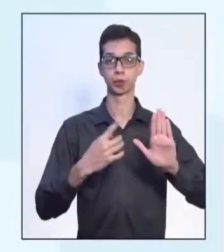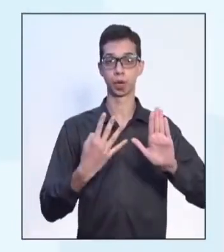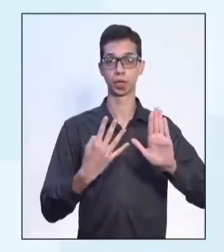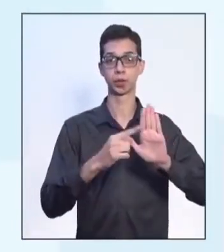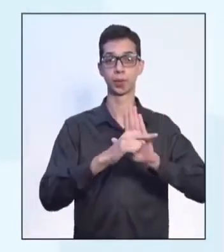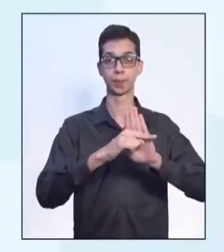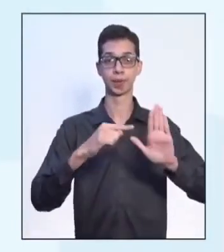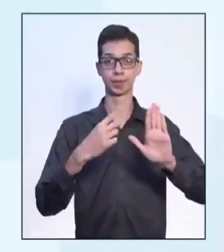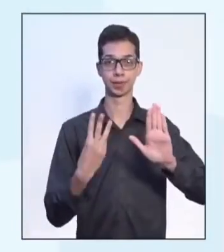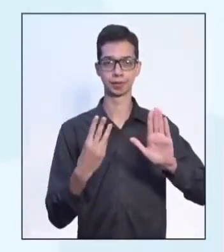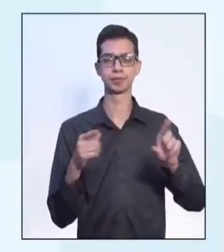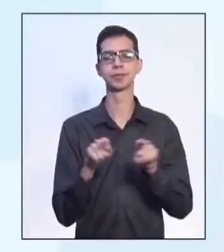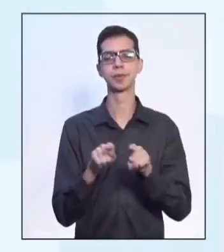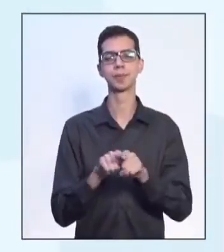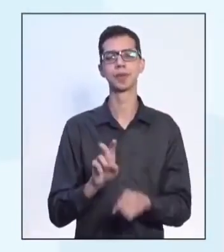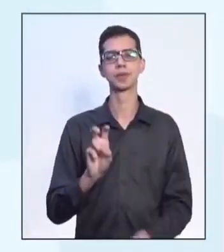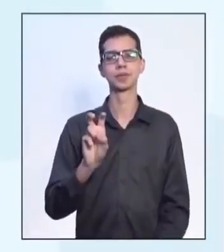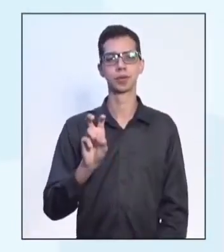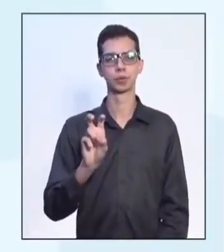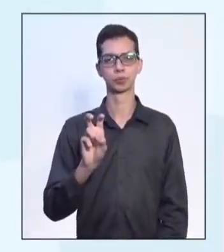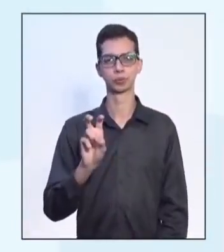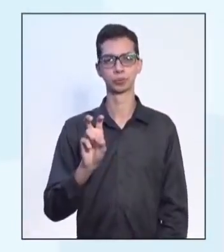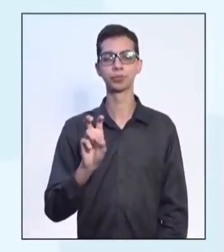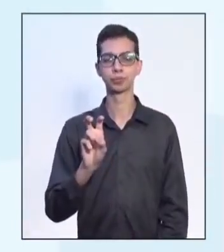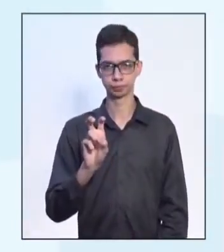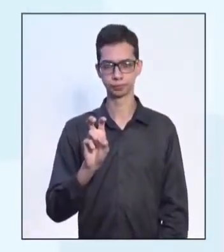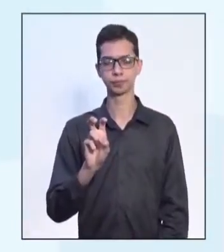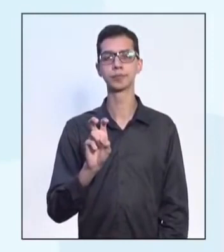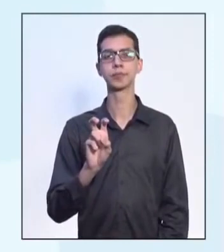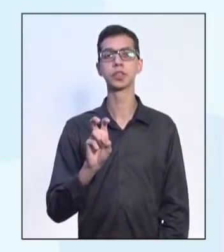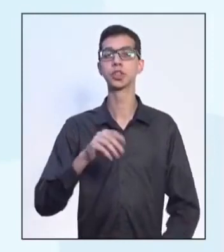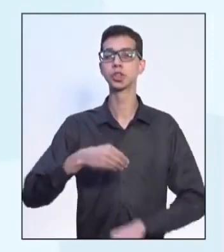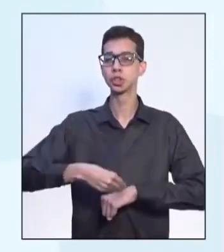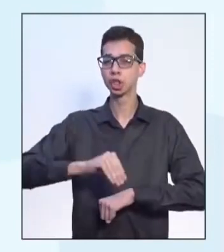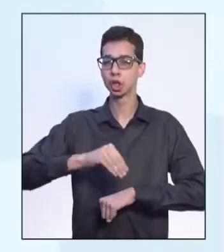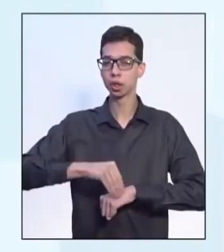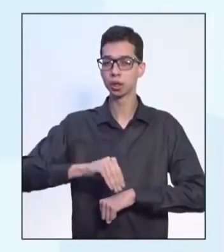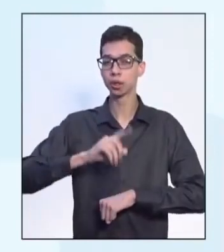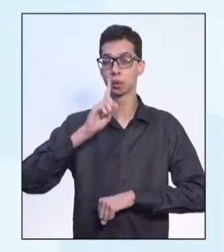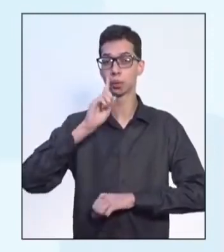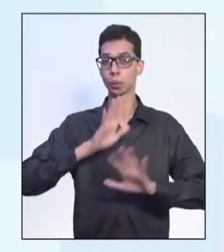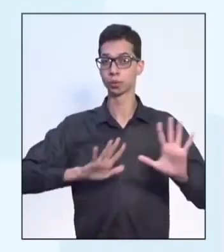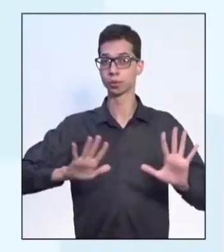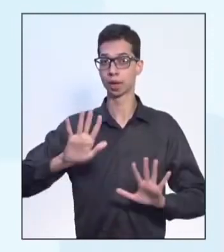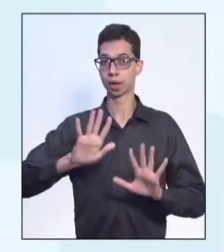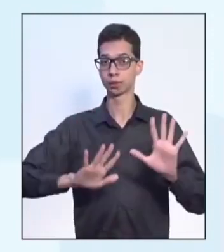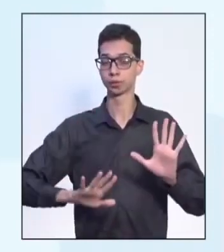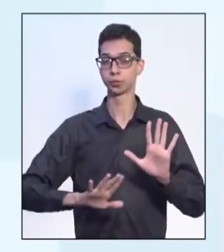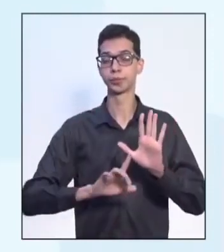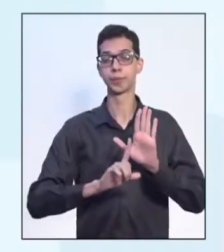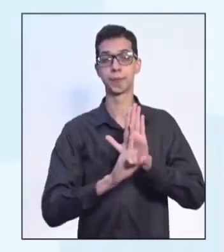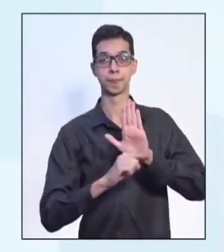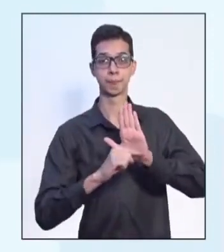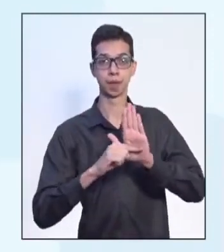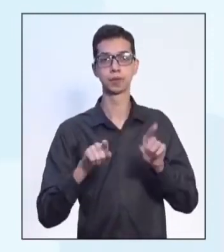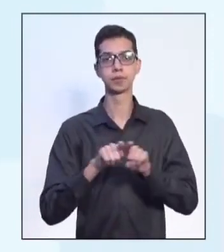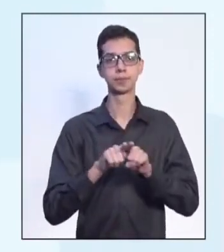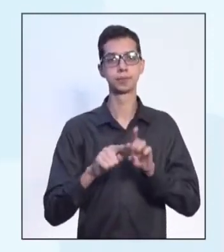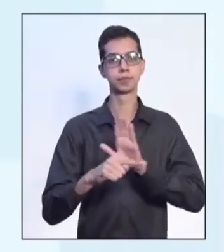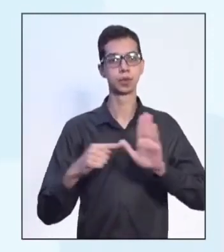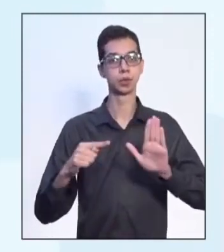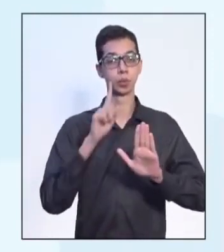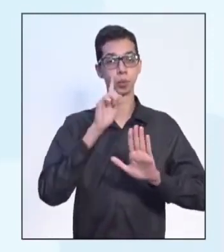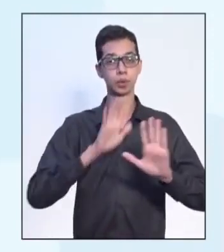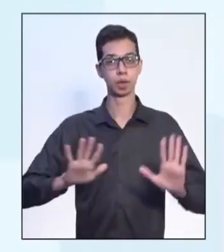5. Pessoal, a dica aqui é cuidado com os sinais, hein? Tá bom? Professora